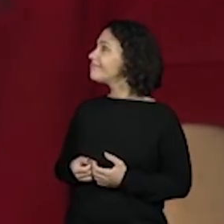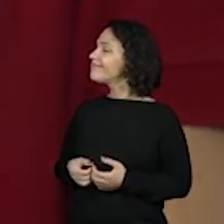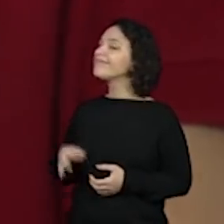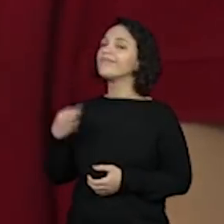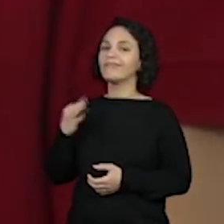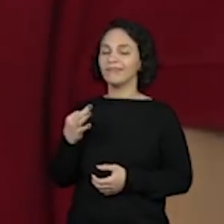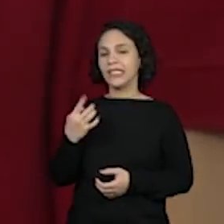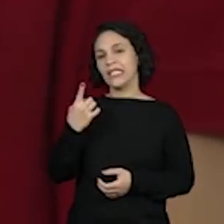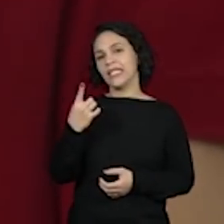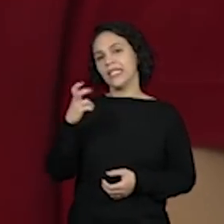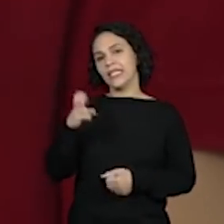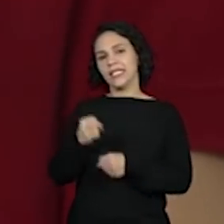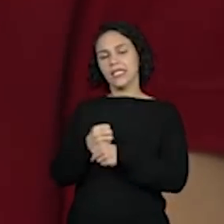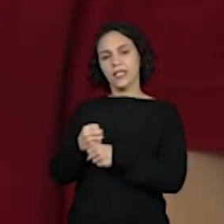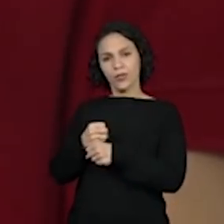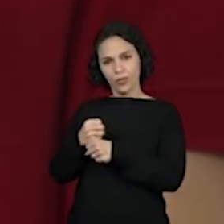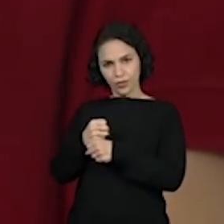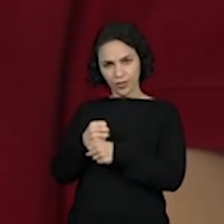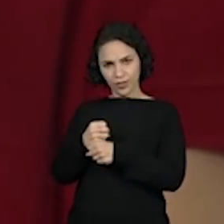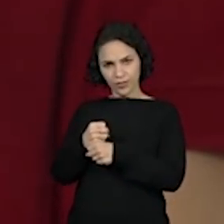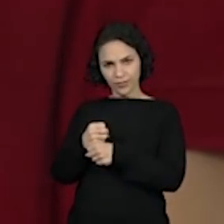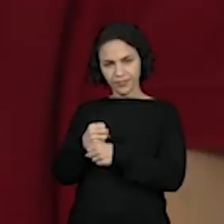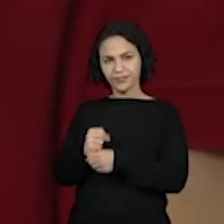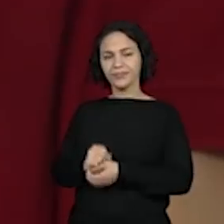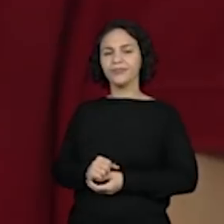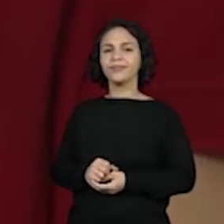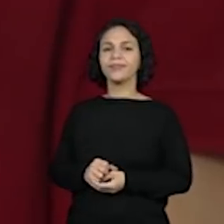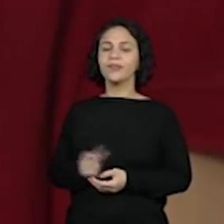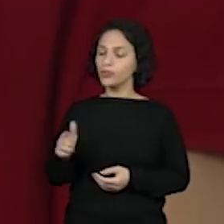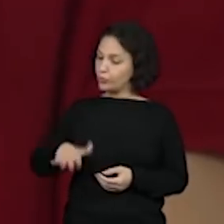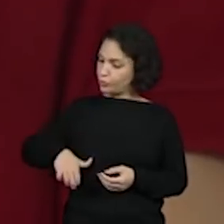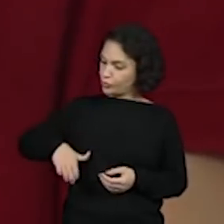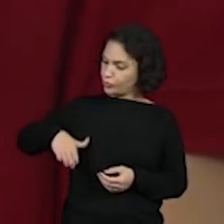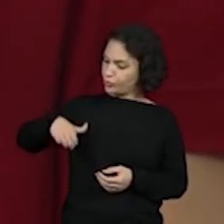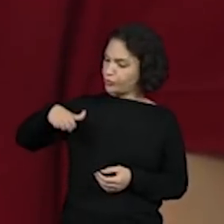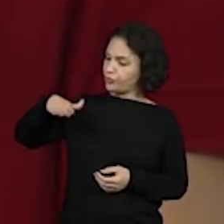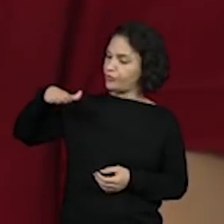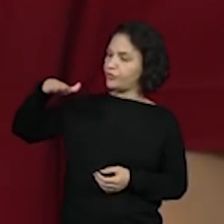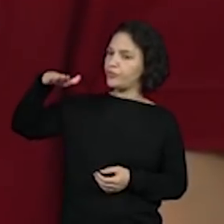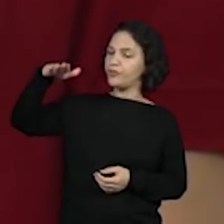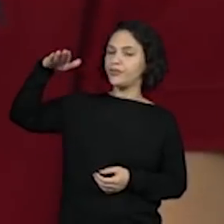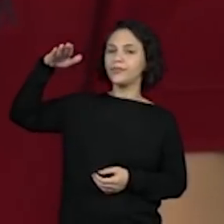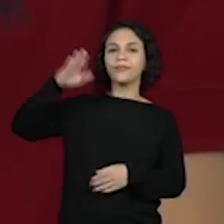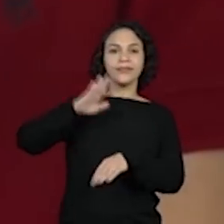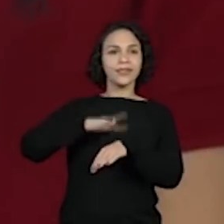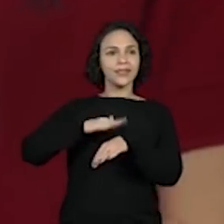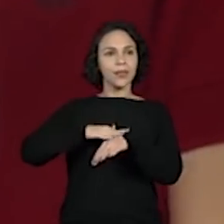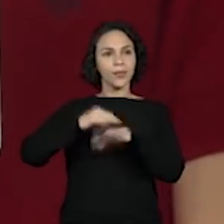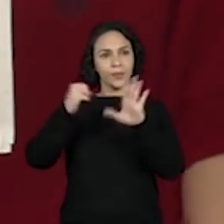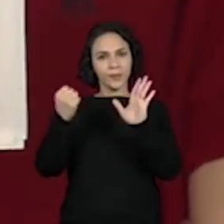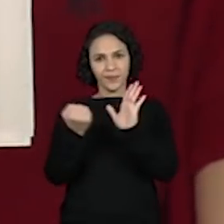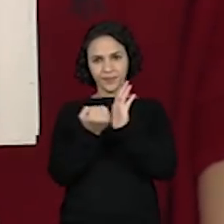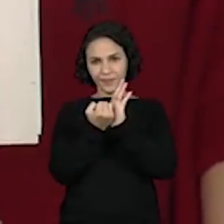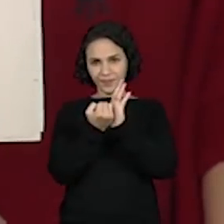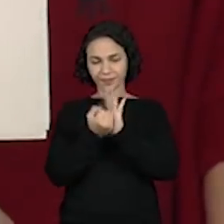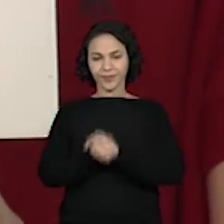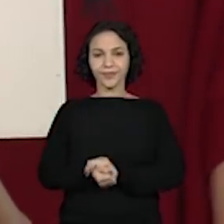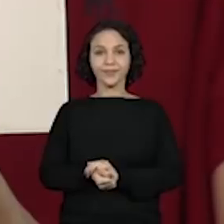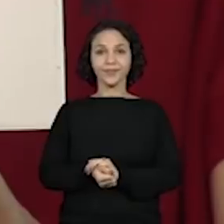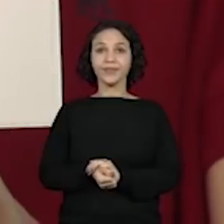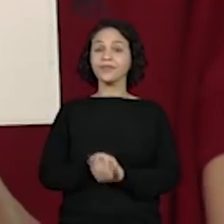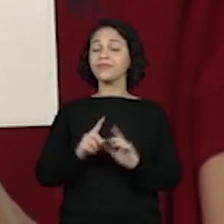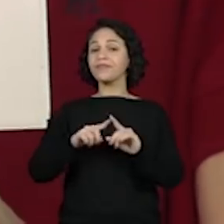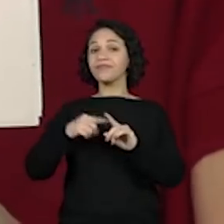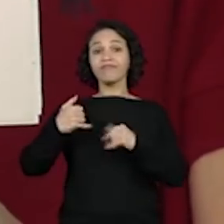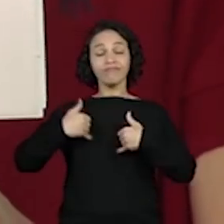foi de 15 anos. A jovem fez 15 anos. Então, a gente tem essa marcação do tempo aí. Depois que a jovem